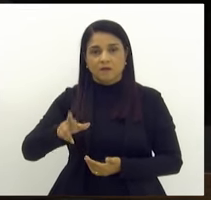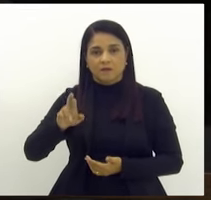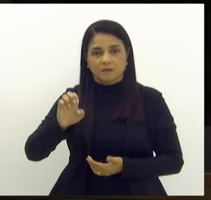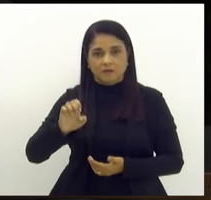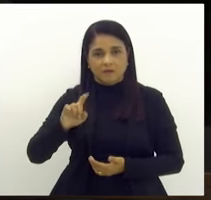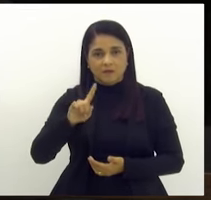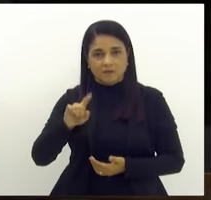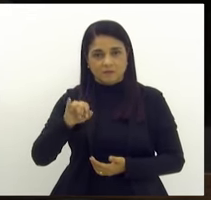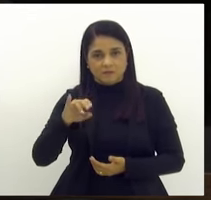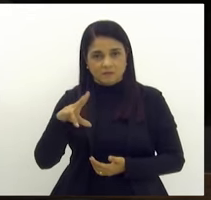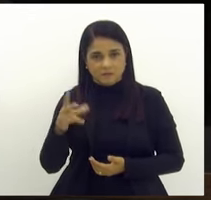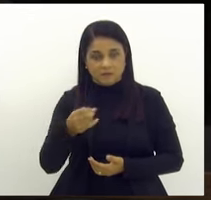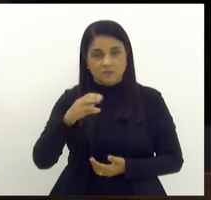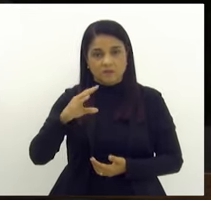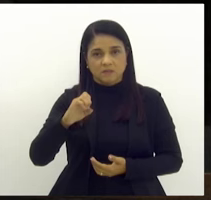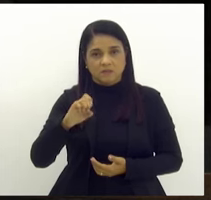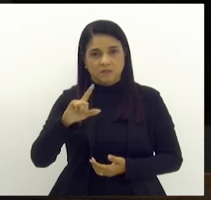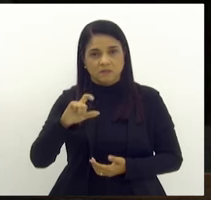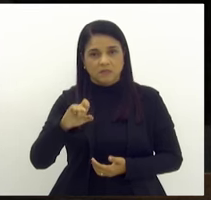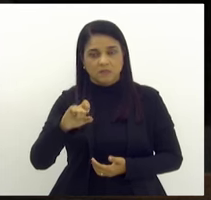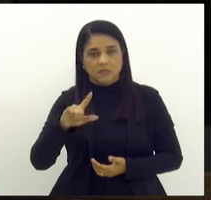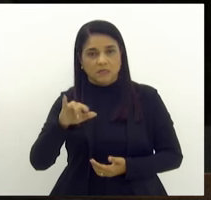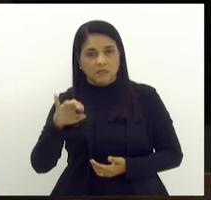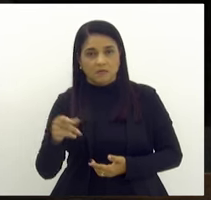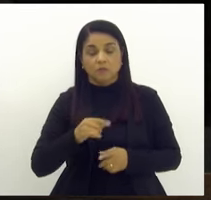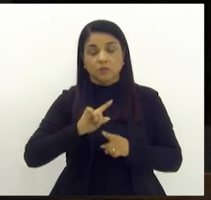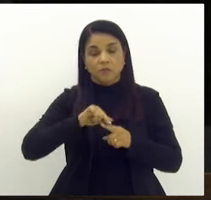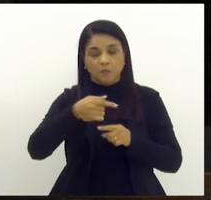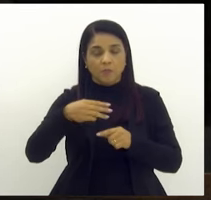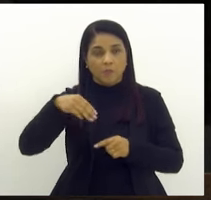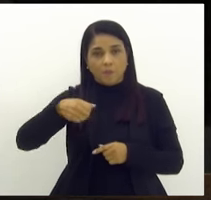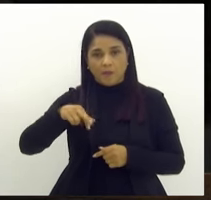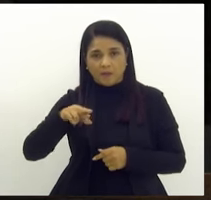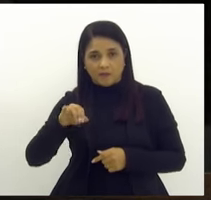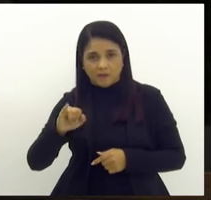Siciliano depois a deputada Marina do